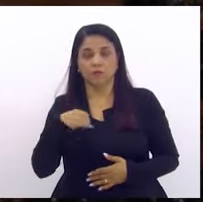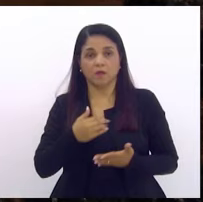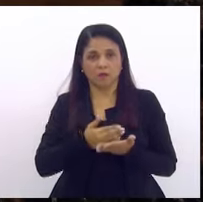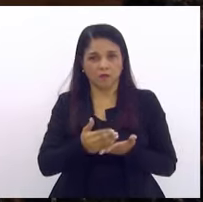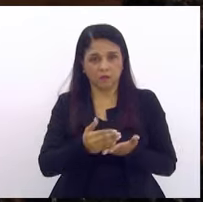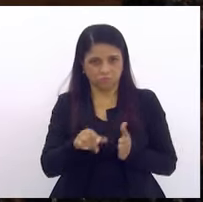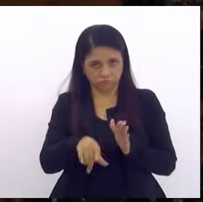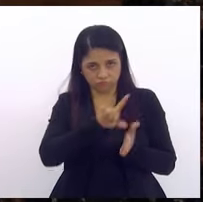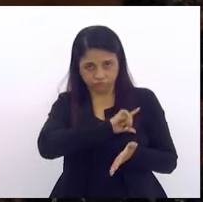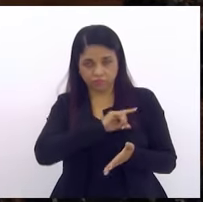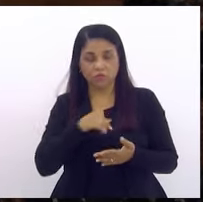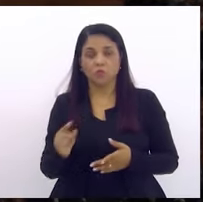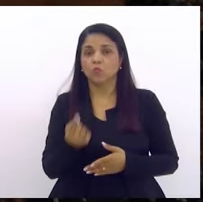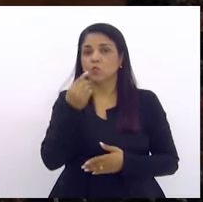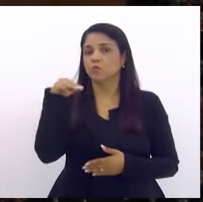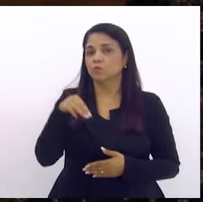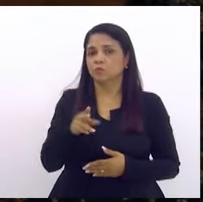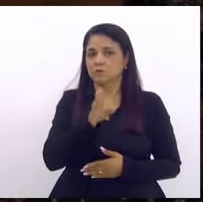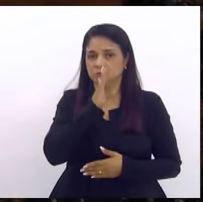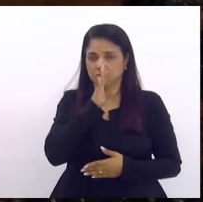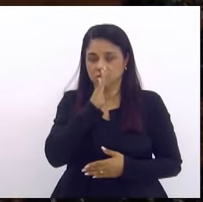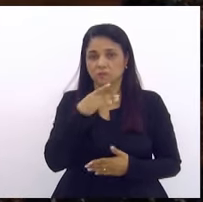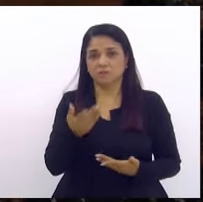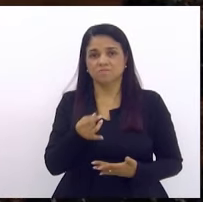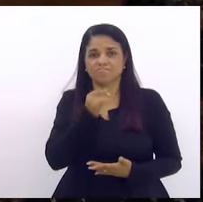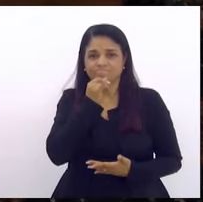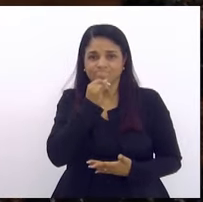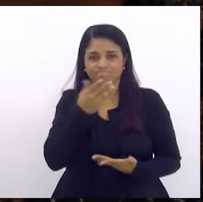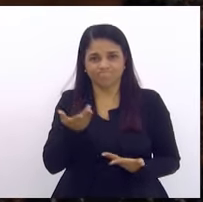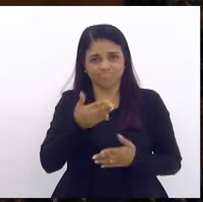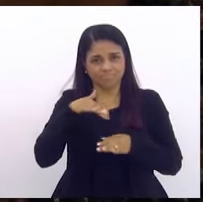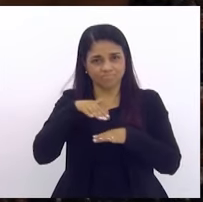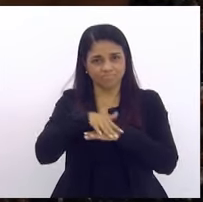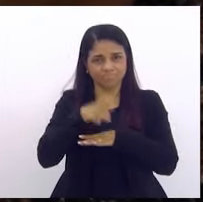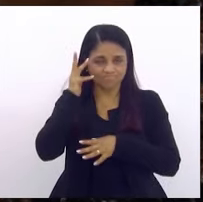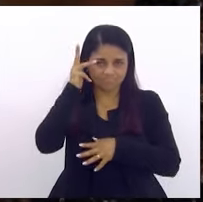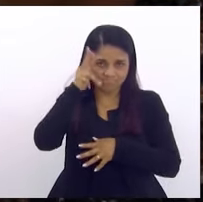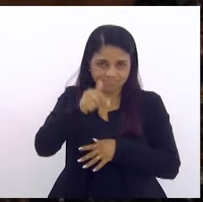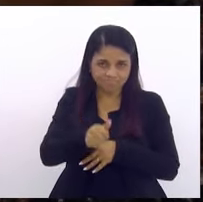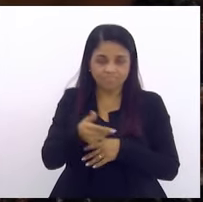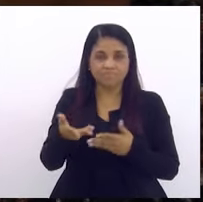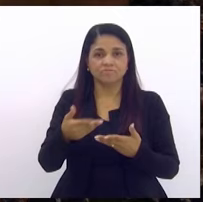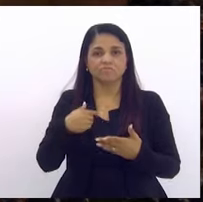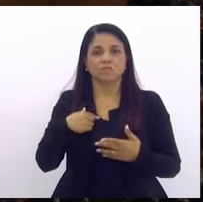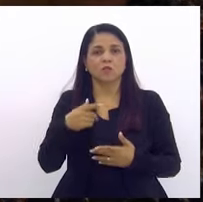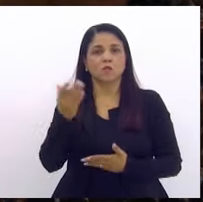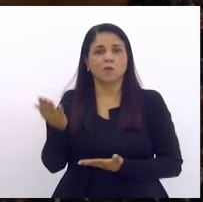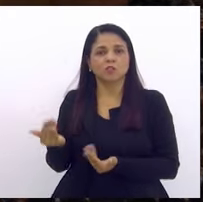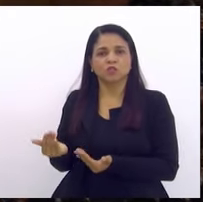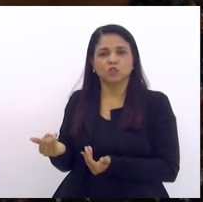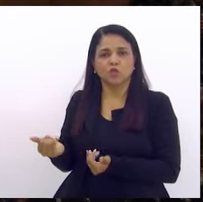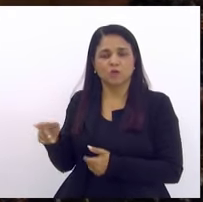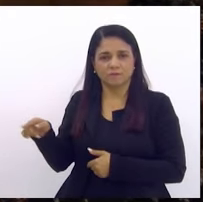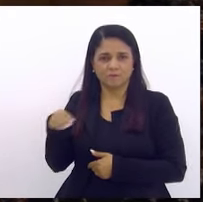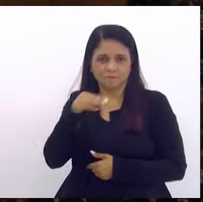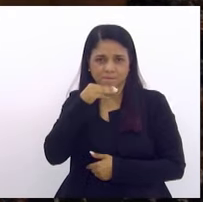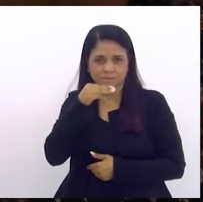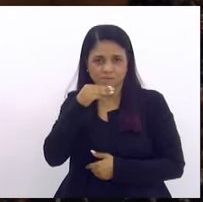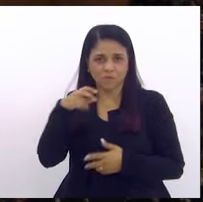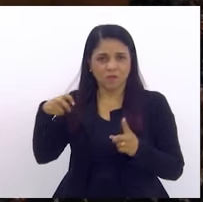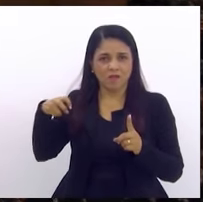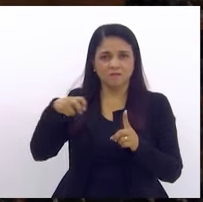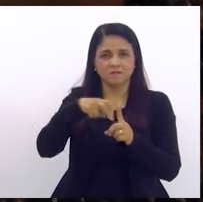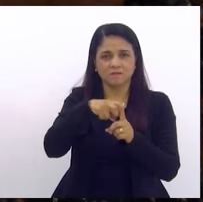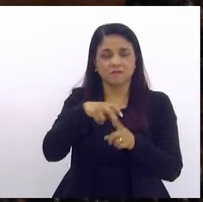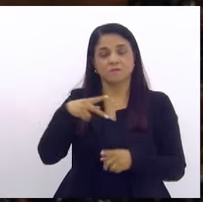de pedir ao senhor um minuto de silêncio. Infelizmente, essa noite em Mangaratiba, perdemos uma jovem, um acidente trágico, a